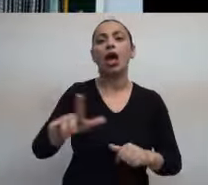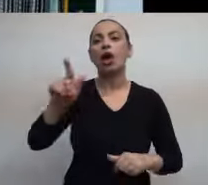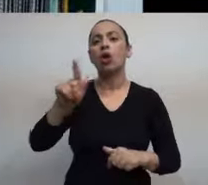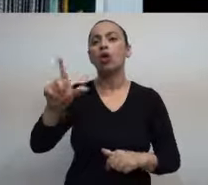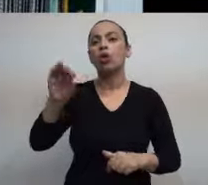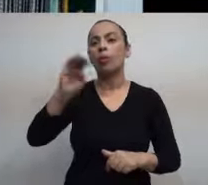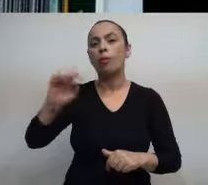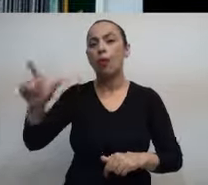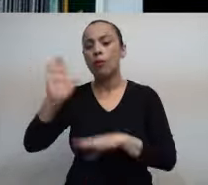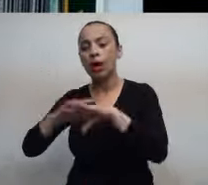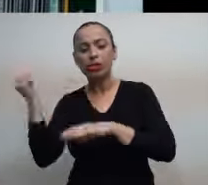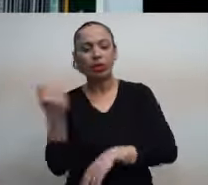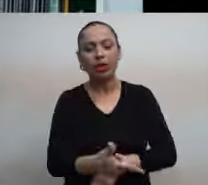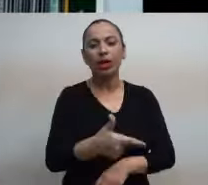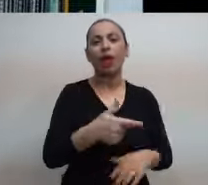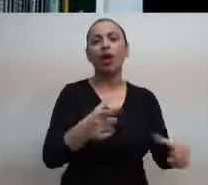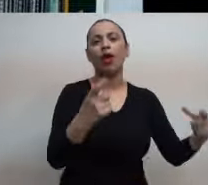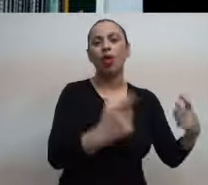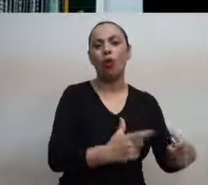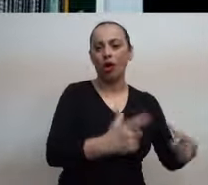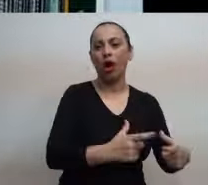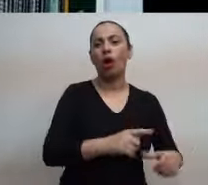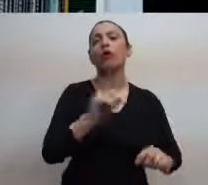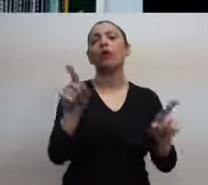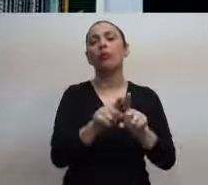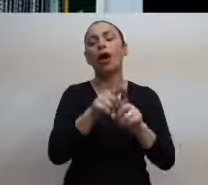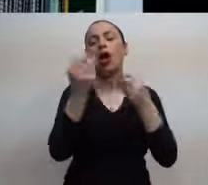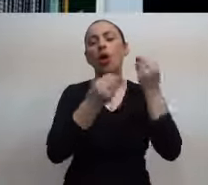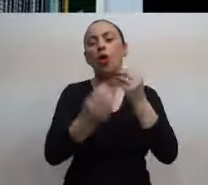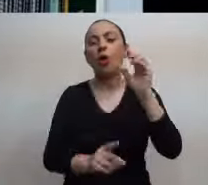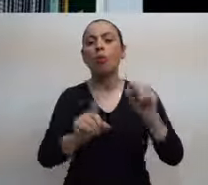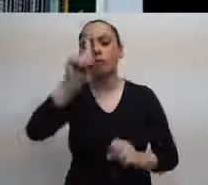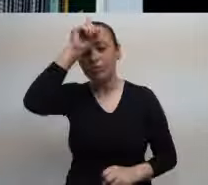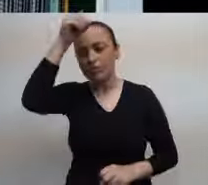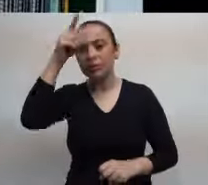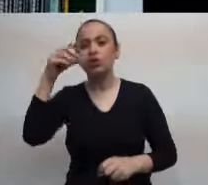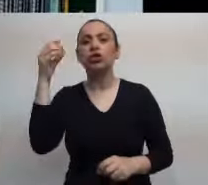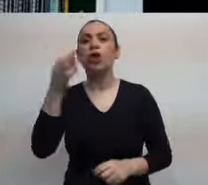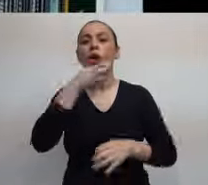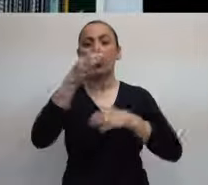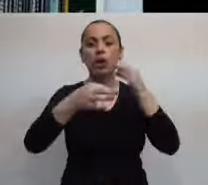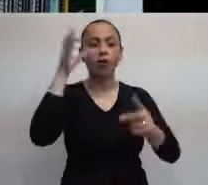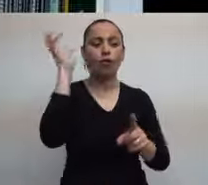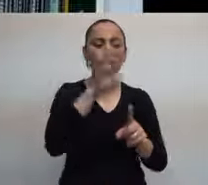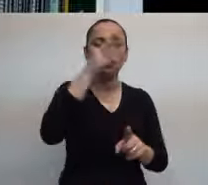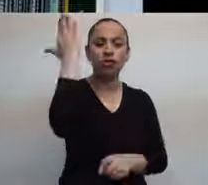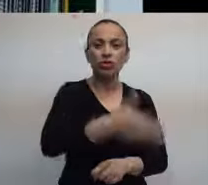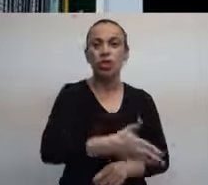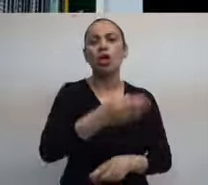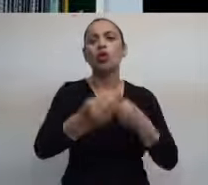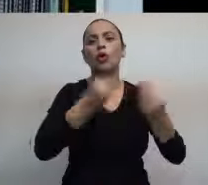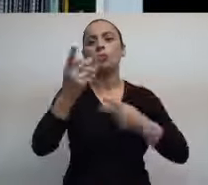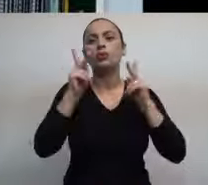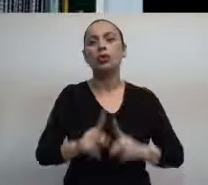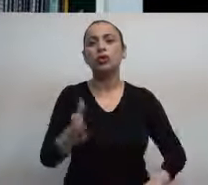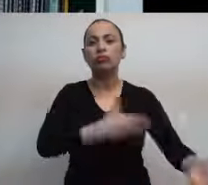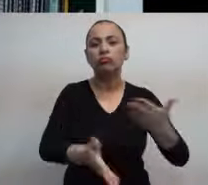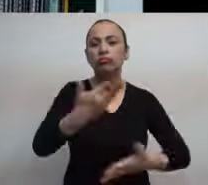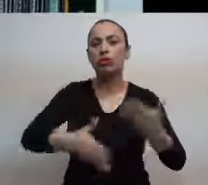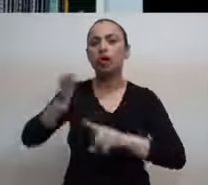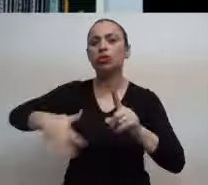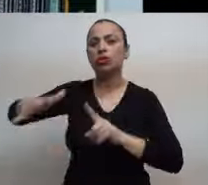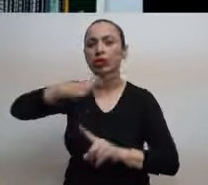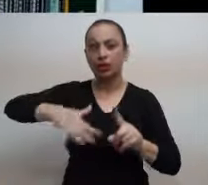detrimento do local e como formadores de opinião, influenciando diretamente no modo como as